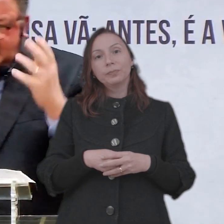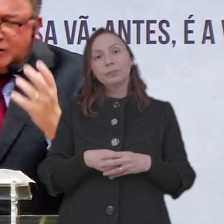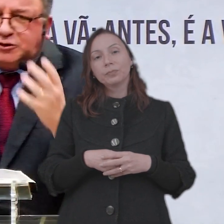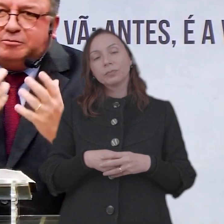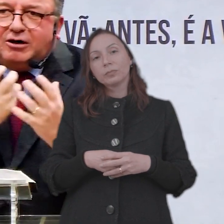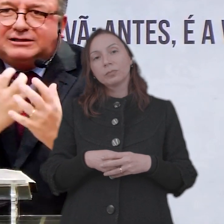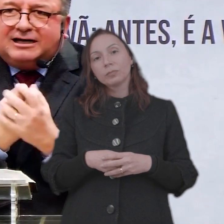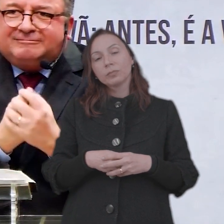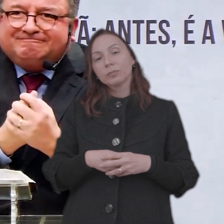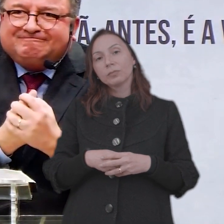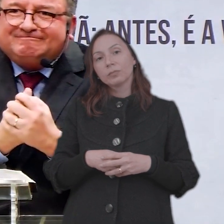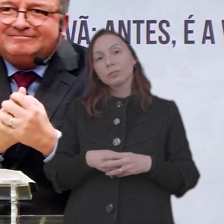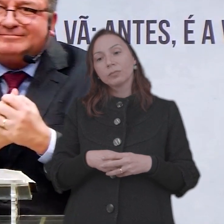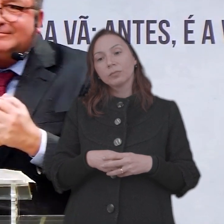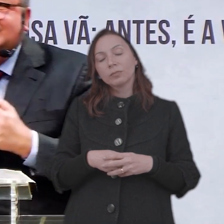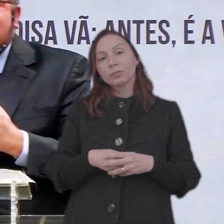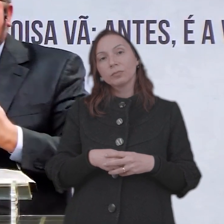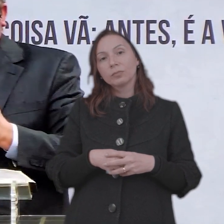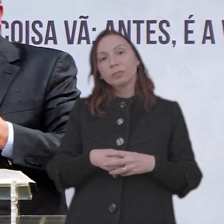Mas para que Deus possa